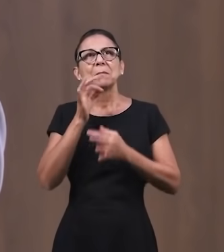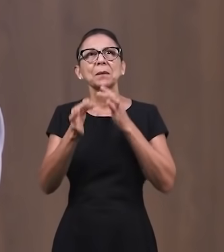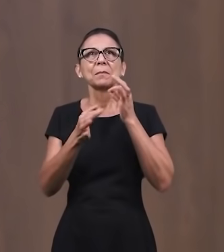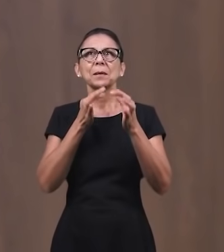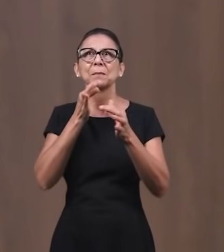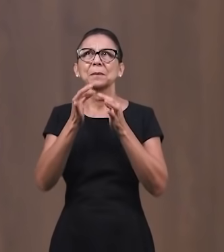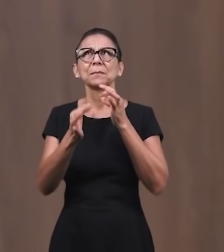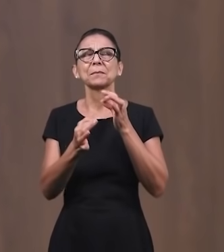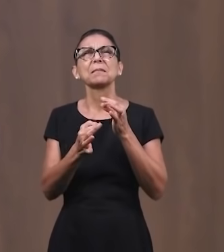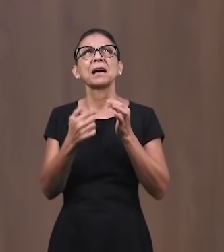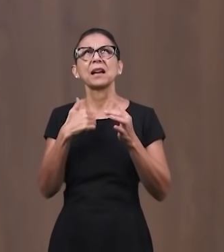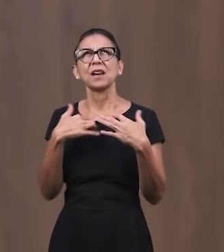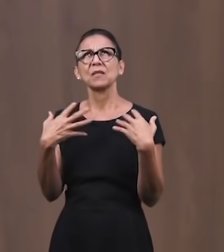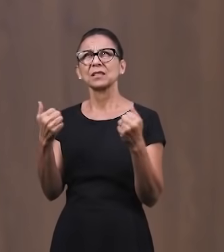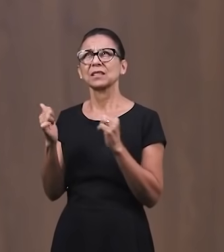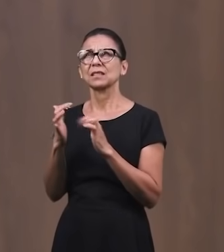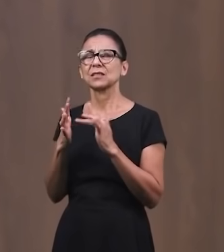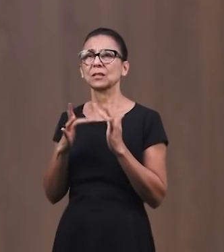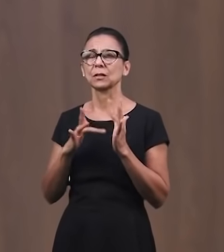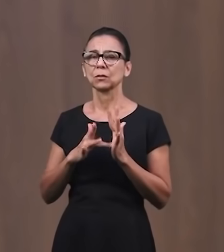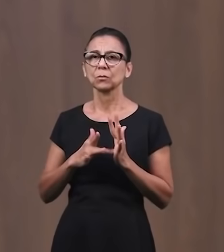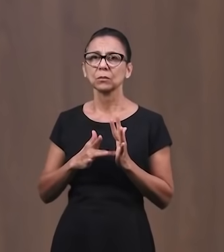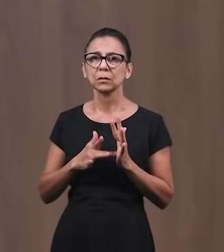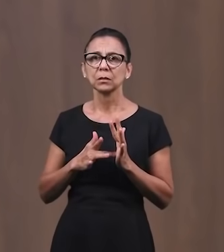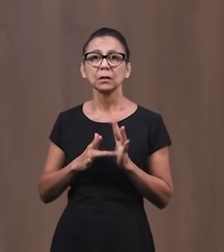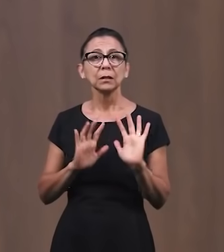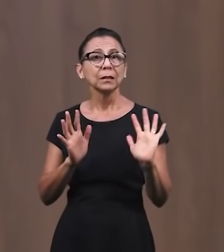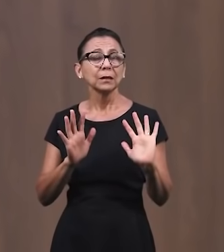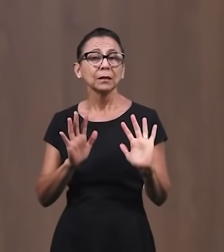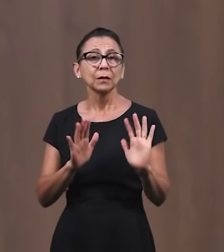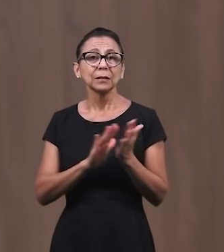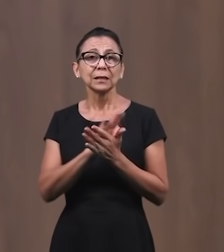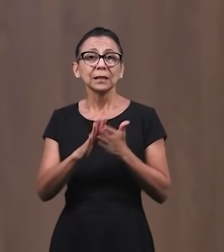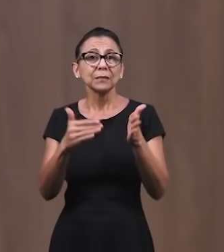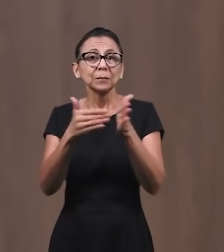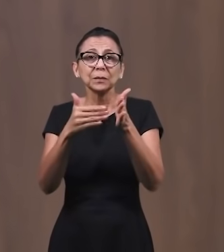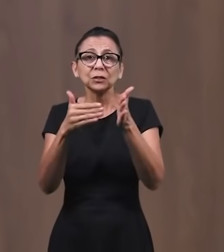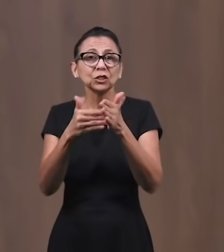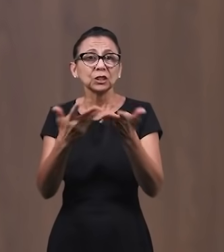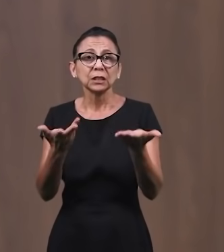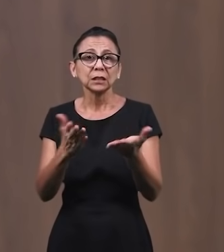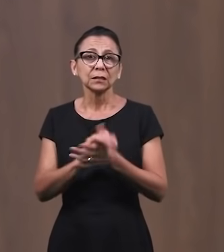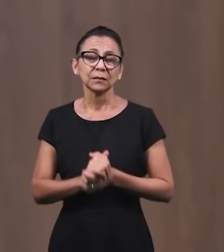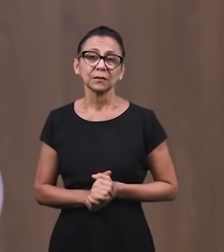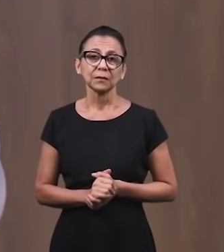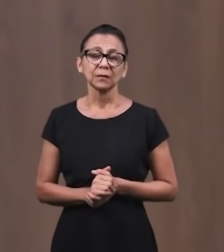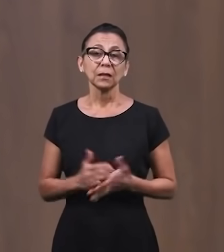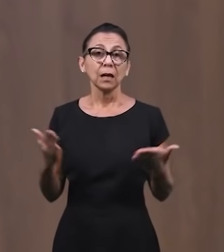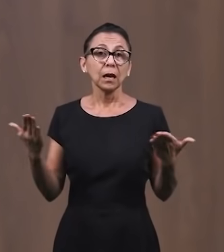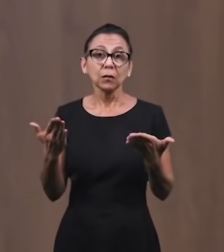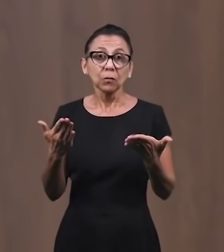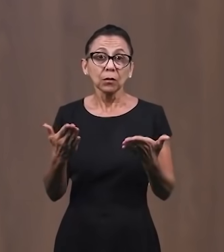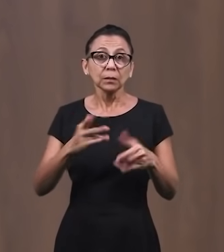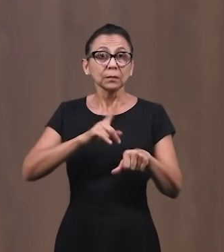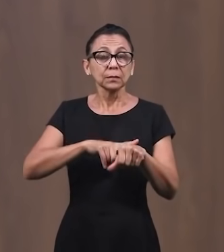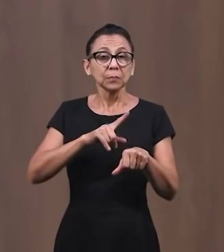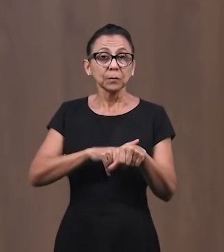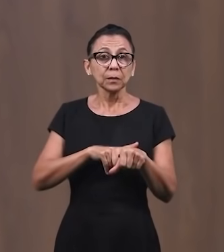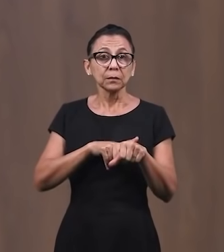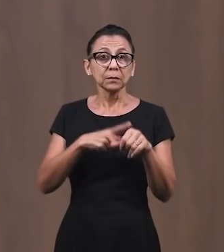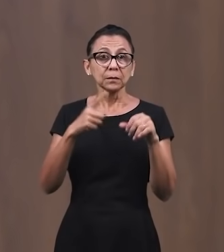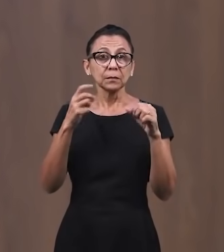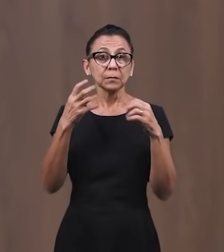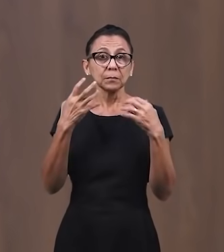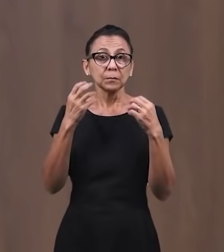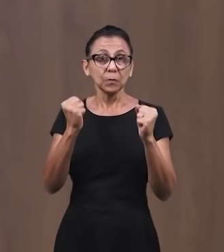te impeça de ter uma experiência real com Jesus, que inclusive pode acontecer agora, nesta transmissão, nesse culto, nesse momento